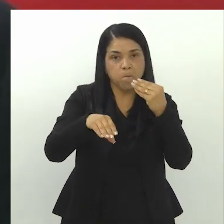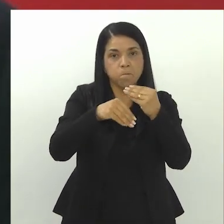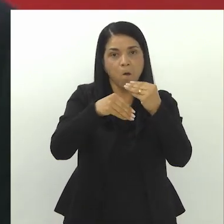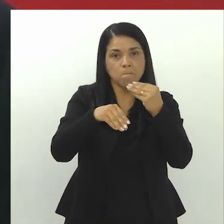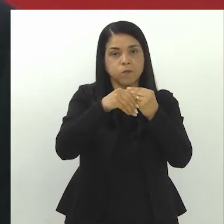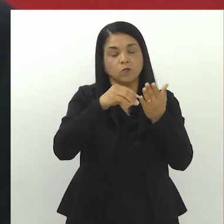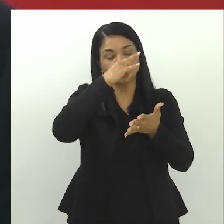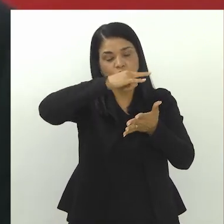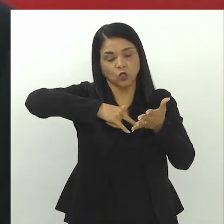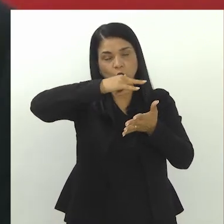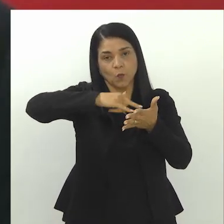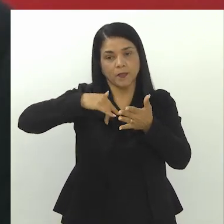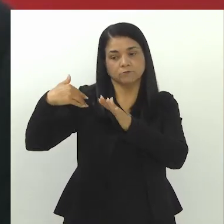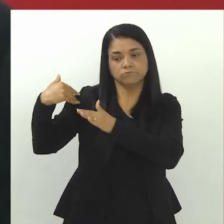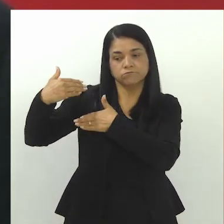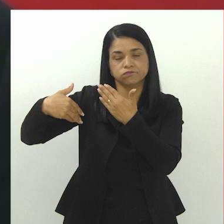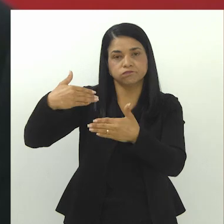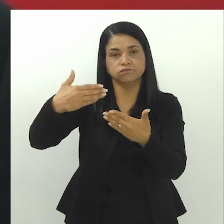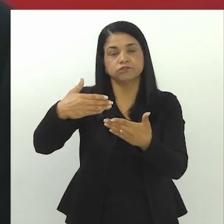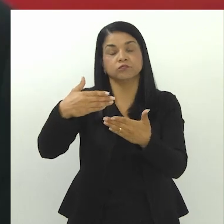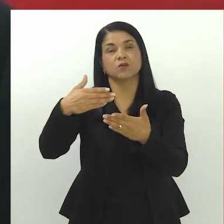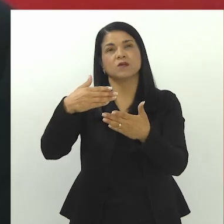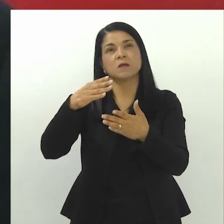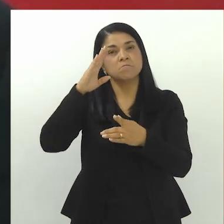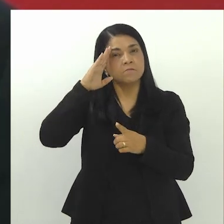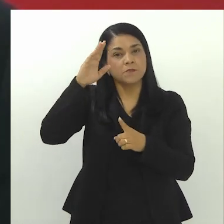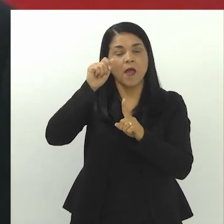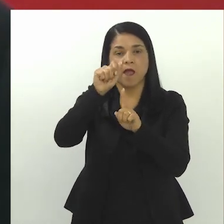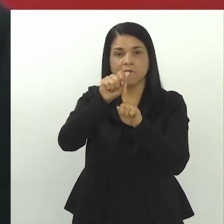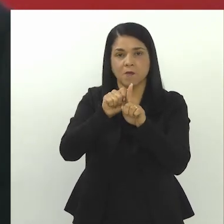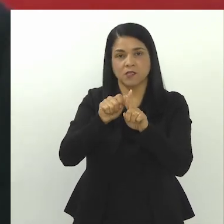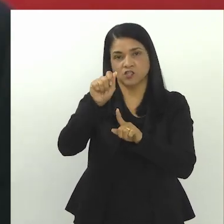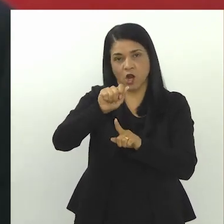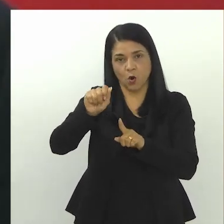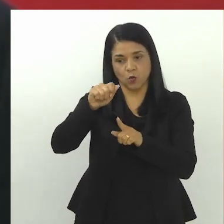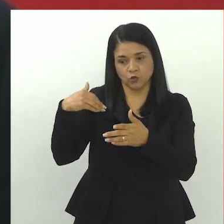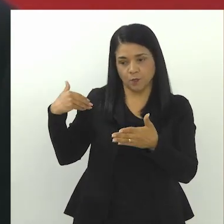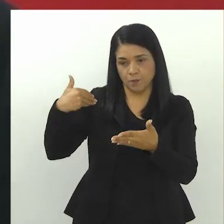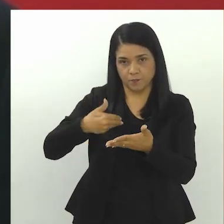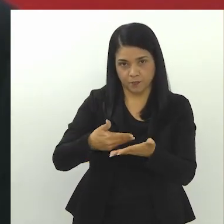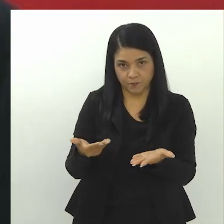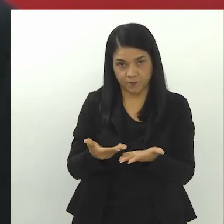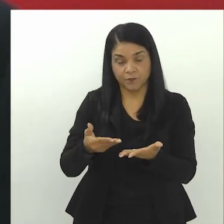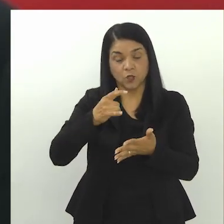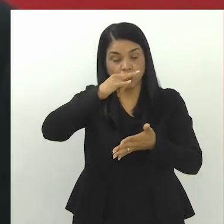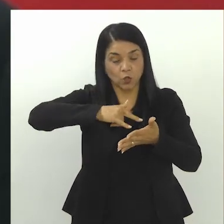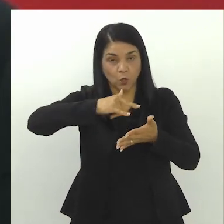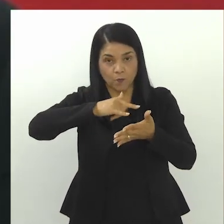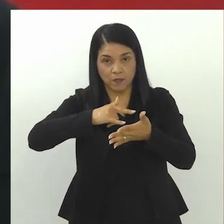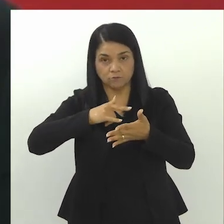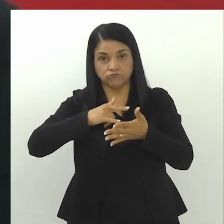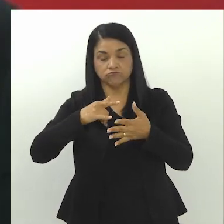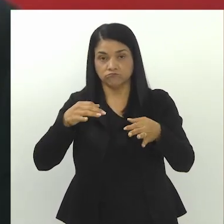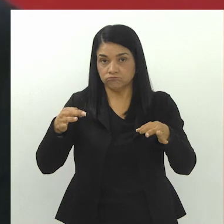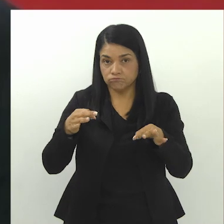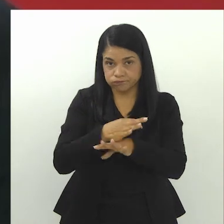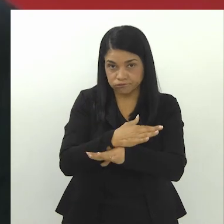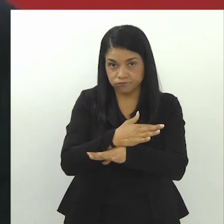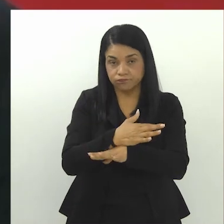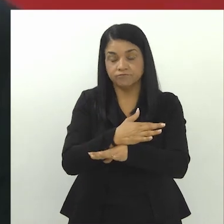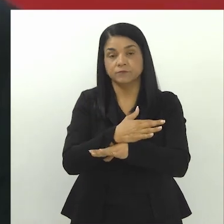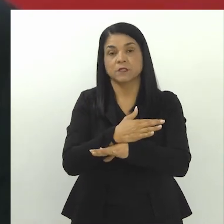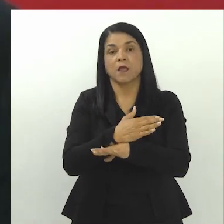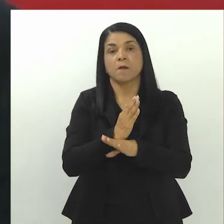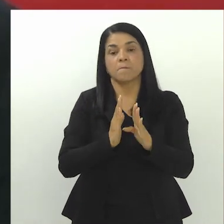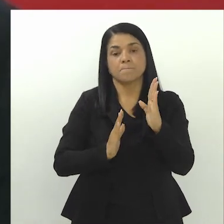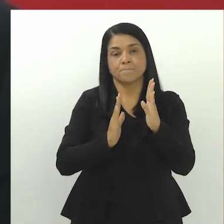veio sendo construído ao longo do ano, principalmente de agosto para frente. Esse documento final, ele